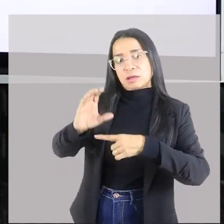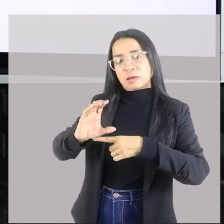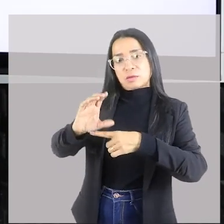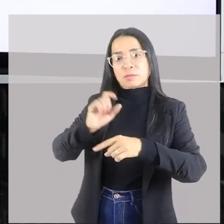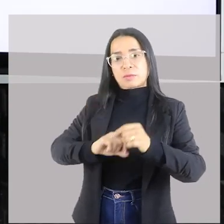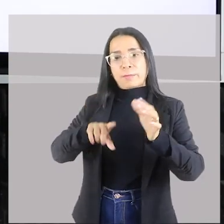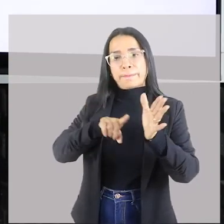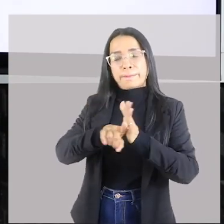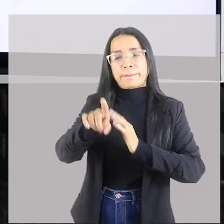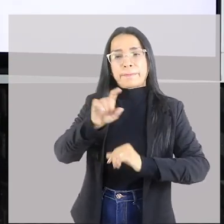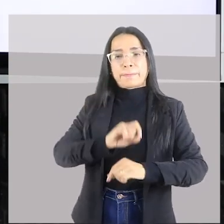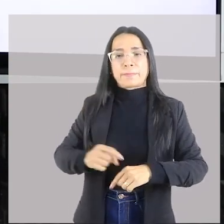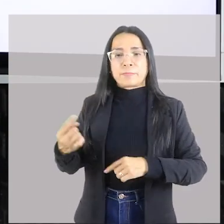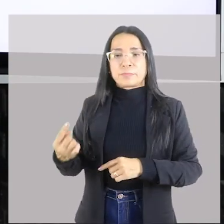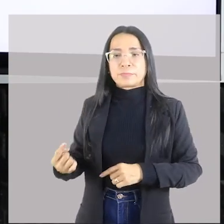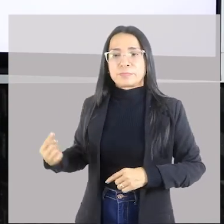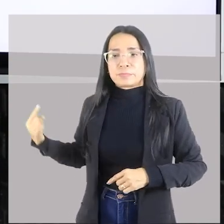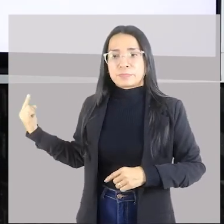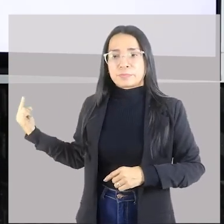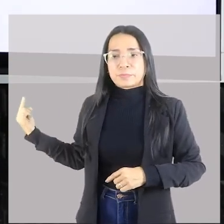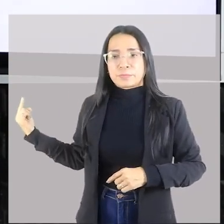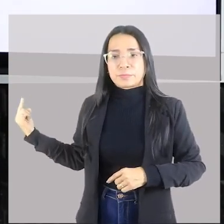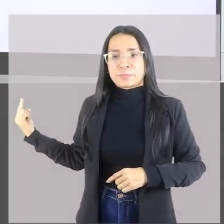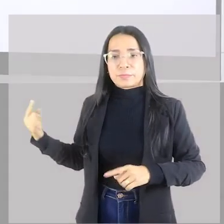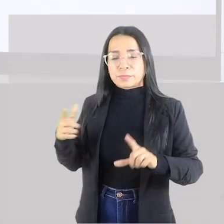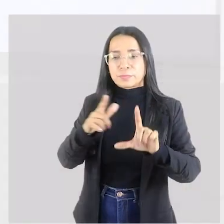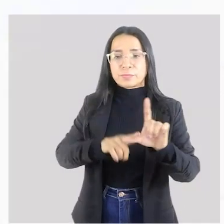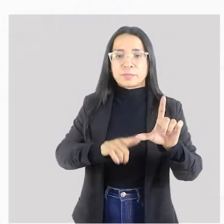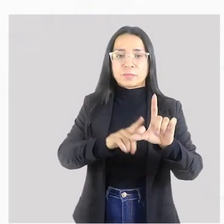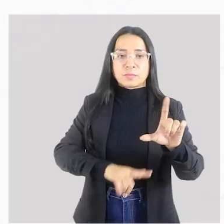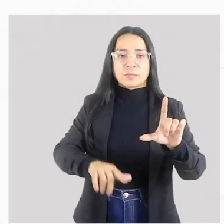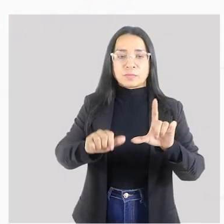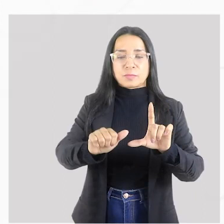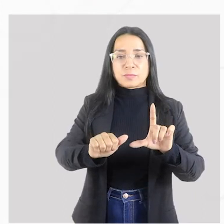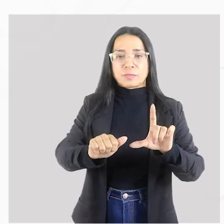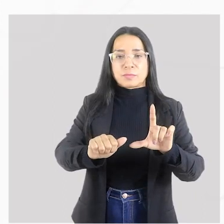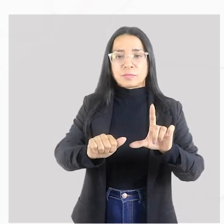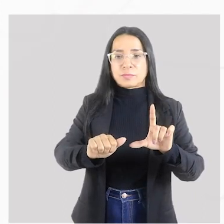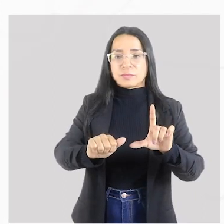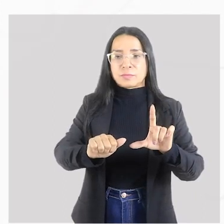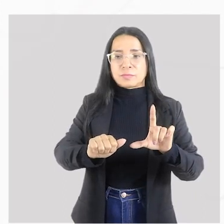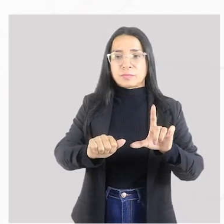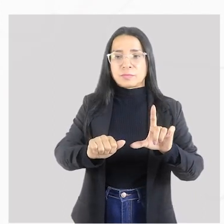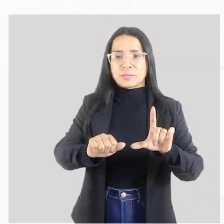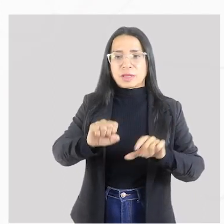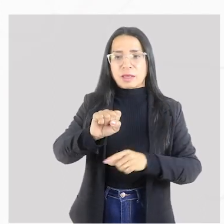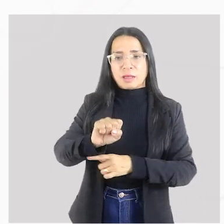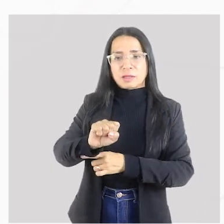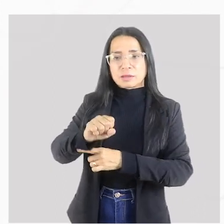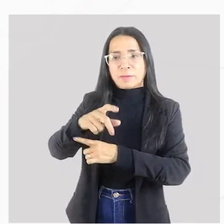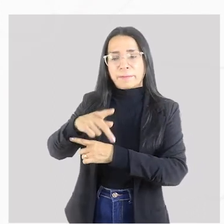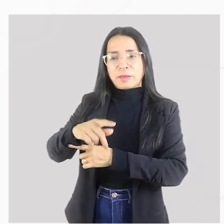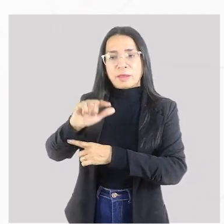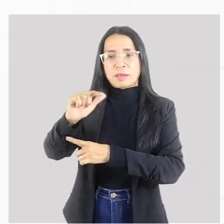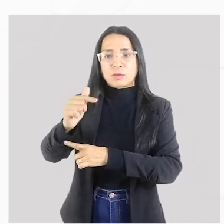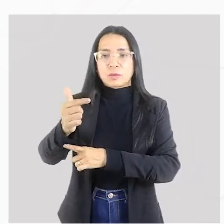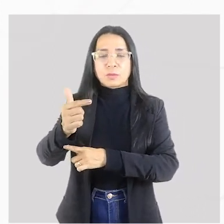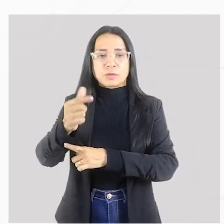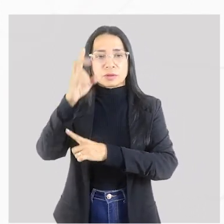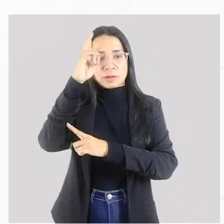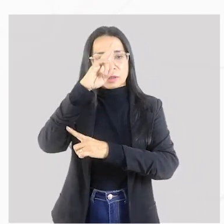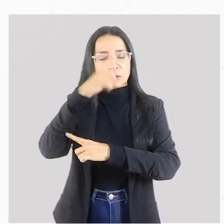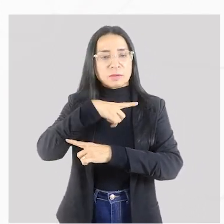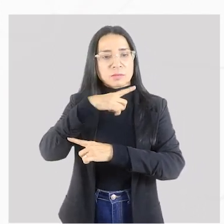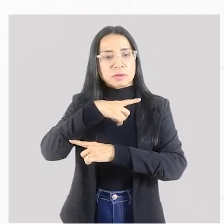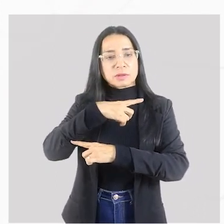Perguntinhas. Apresenta 3 carbonos sp2. Carbono sp2. Esse é sp2, lembra? Quem tem